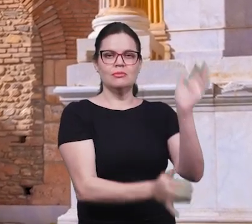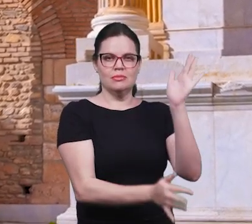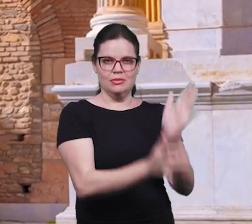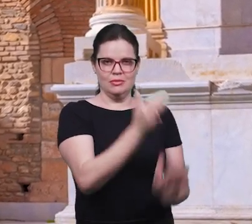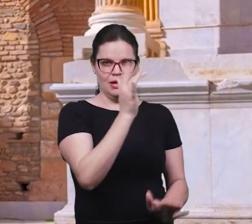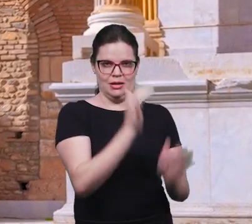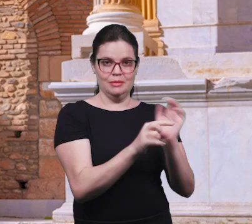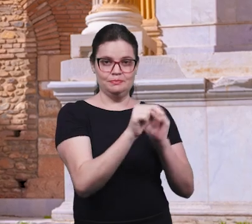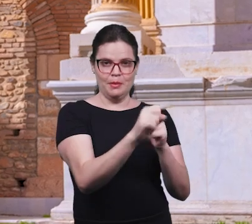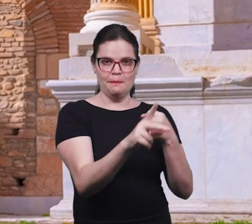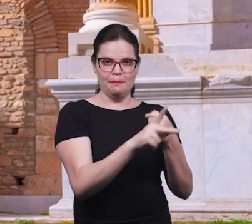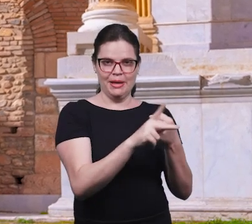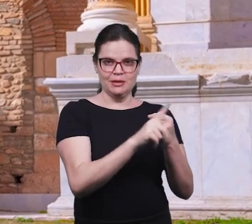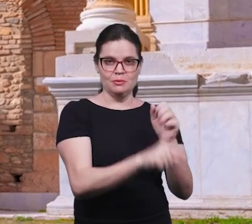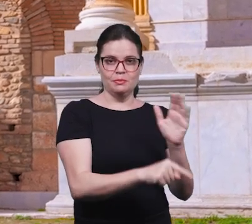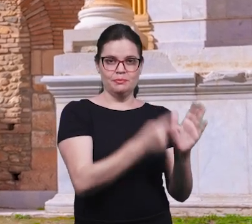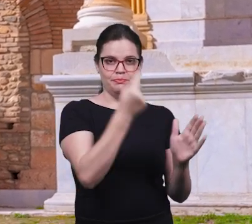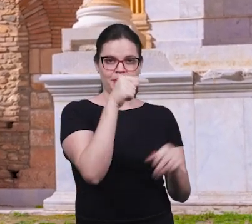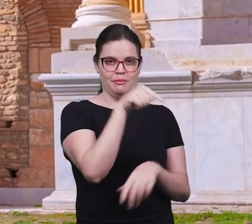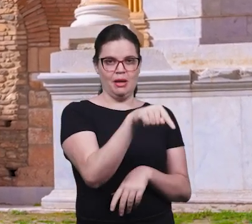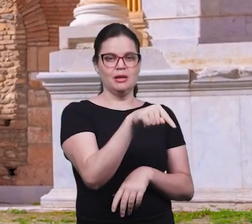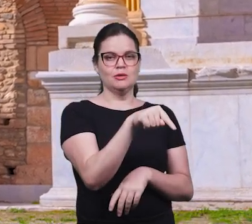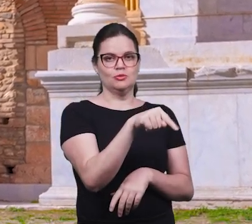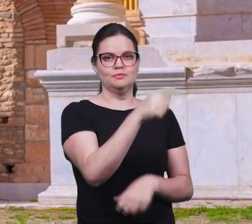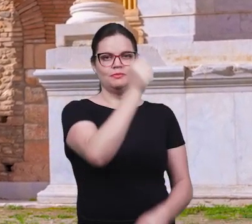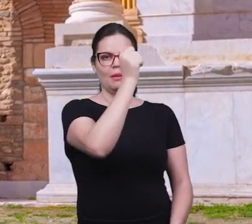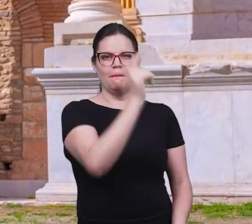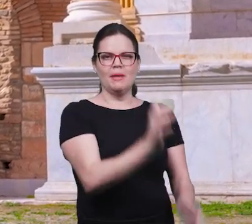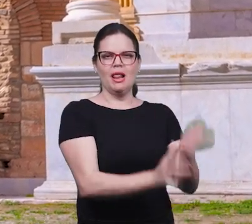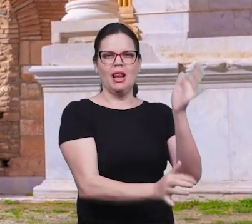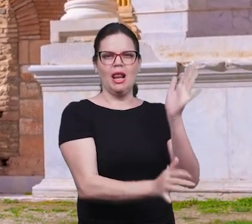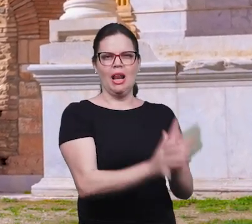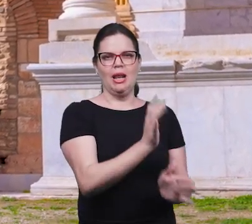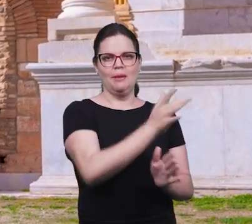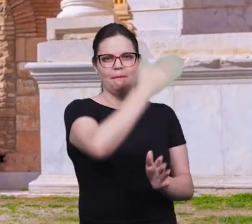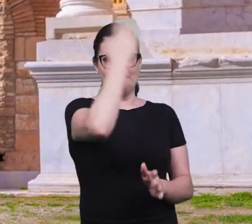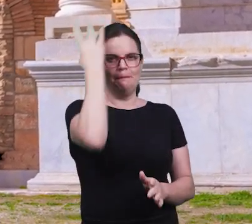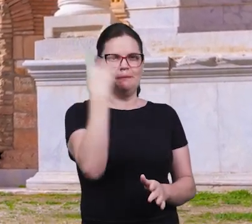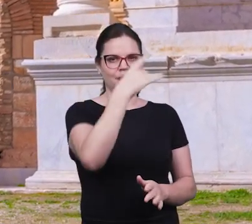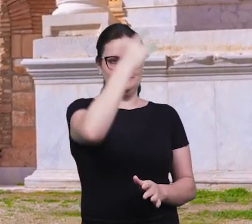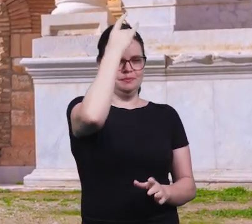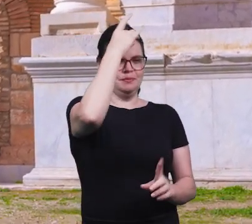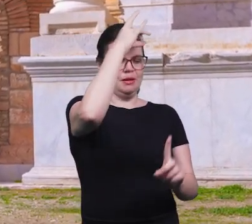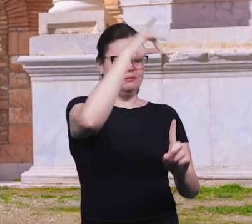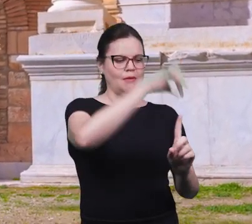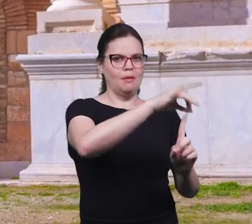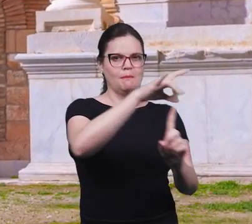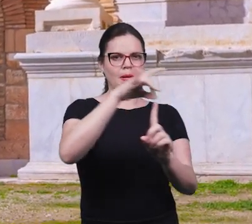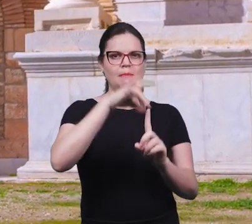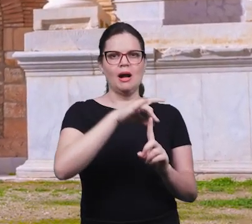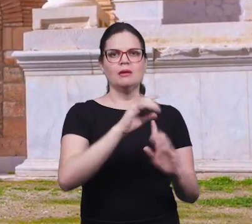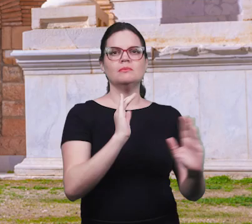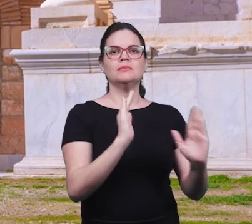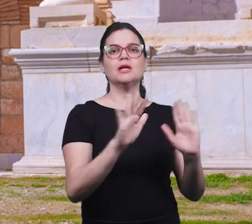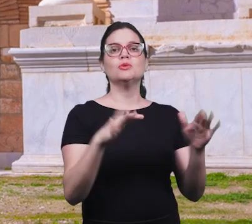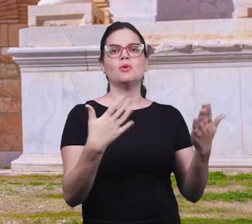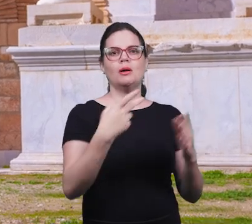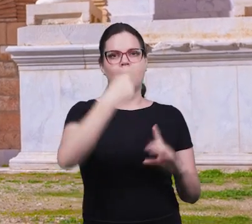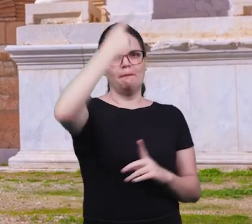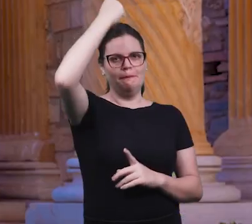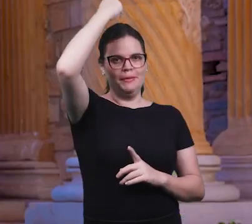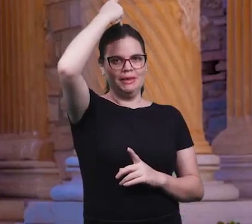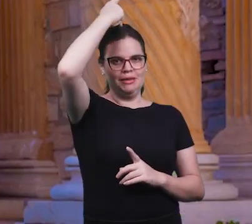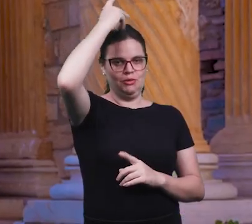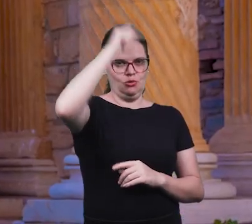derramamento do Espírito. Então, o primeiro derramamento do Espírito se cumpriu no Pentecostes. Para quê? Para